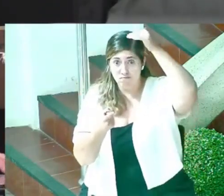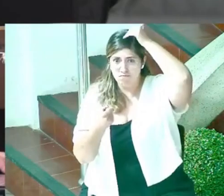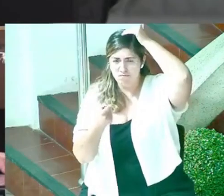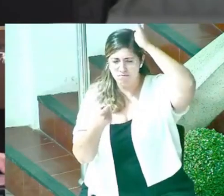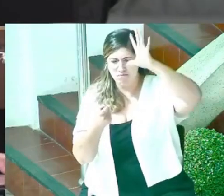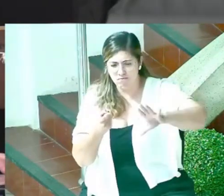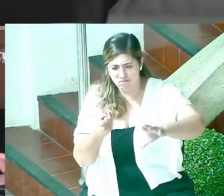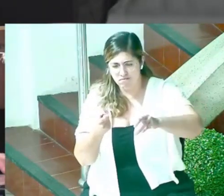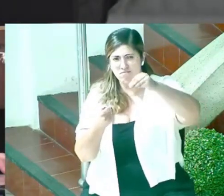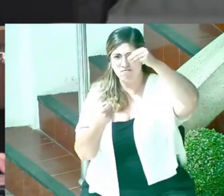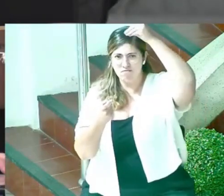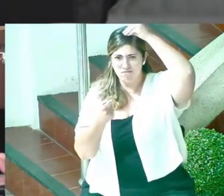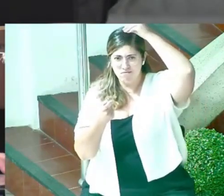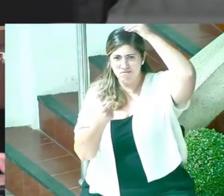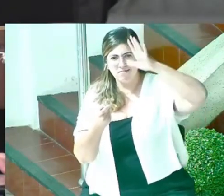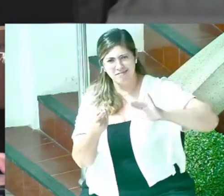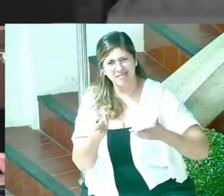o outro.